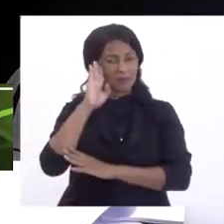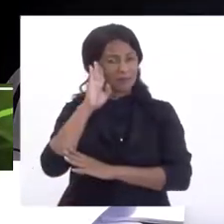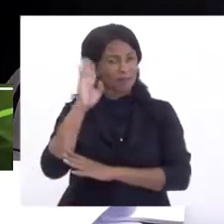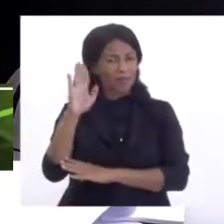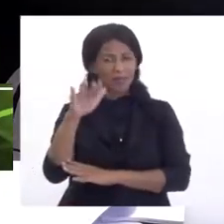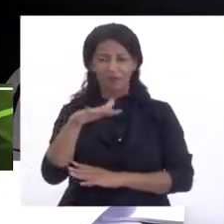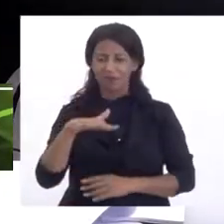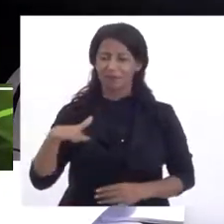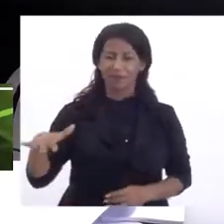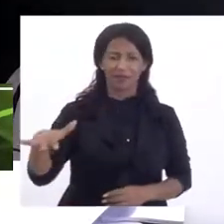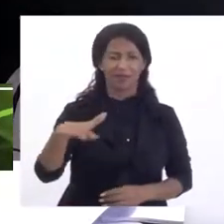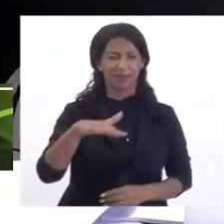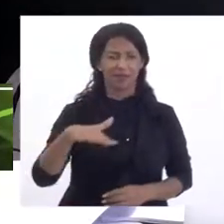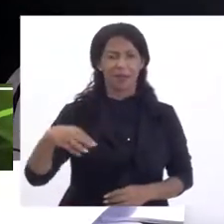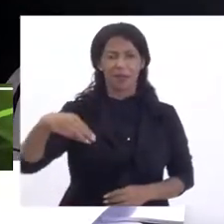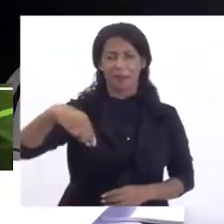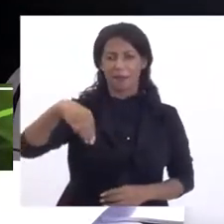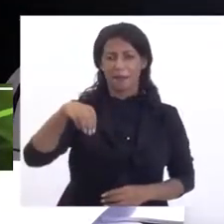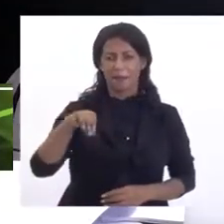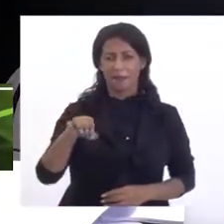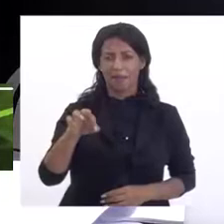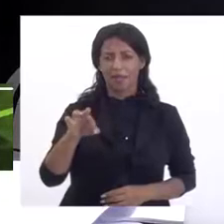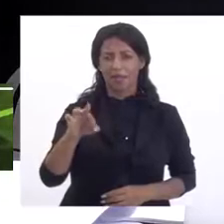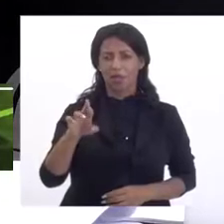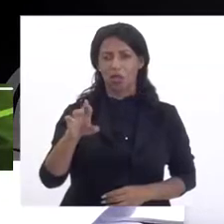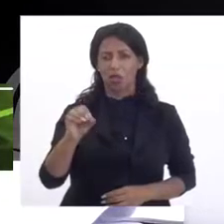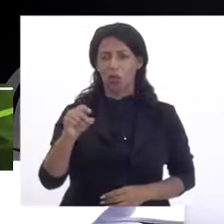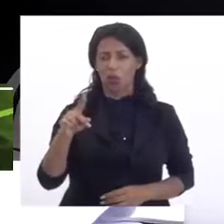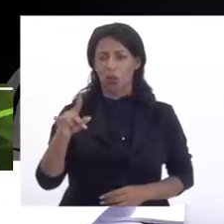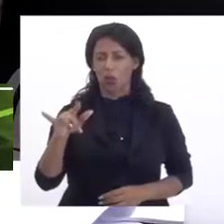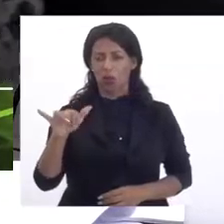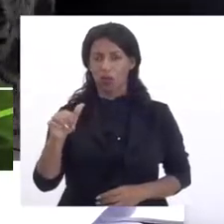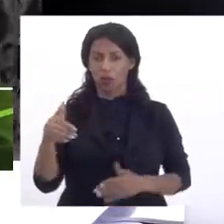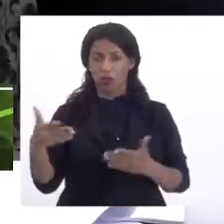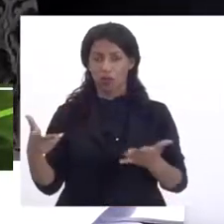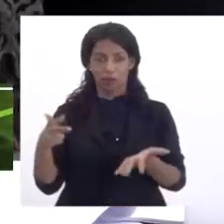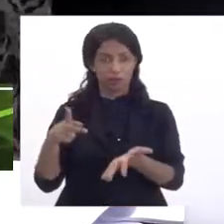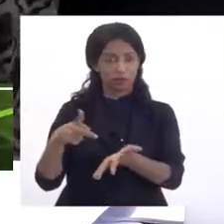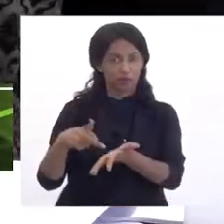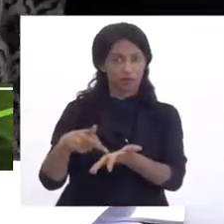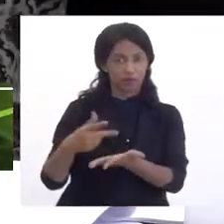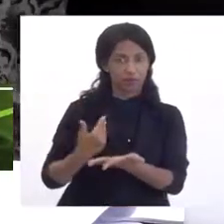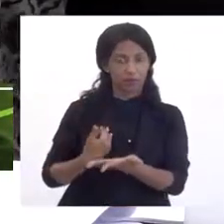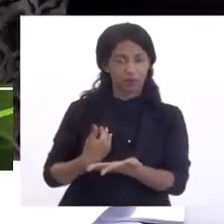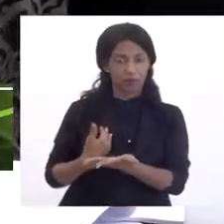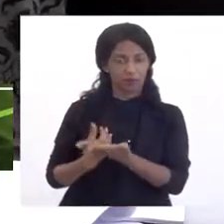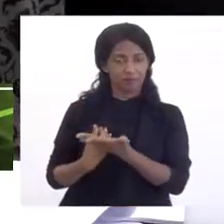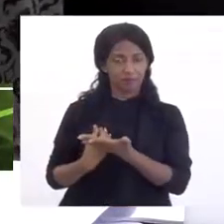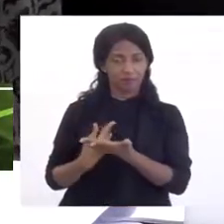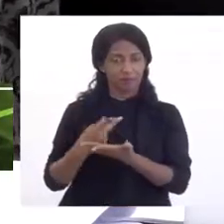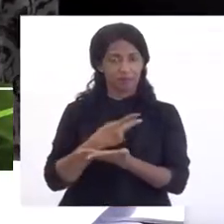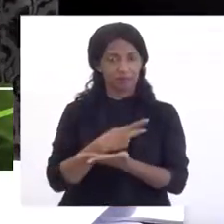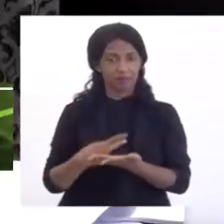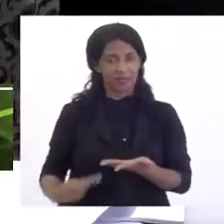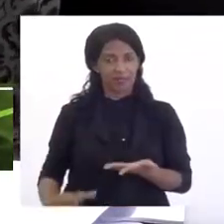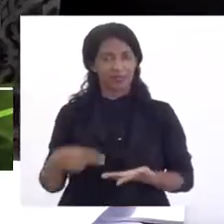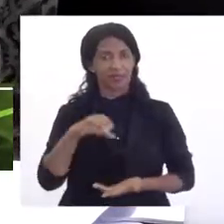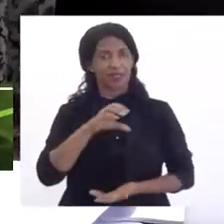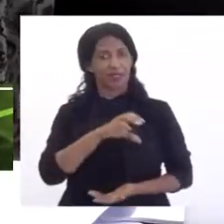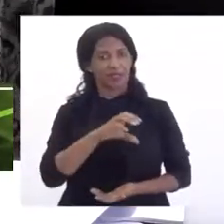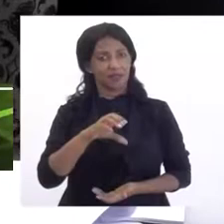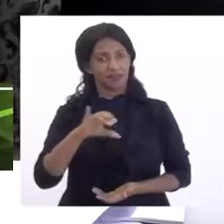região metropolitana. Tanto é verdade que o meu companheiro aqui, presidente da